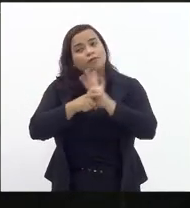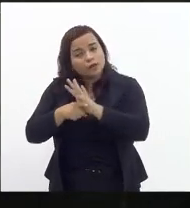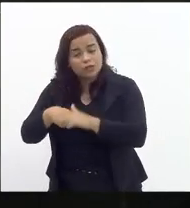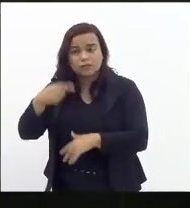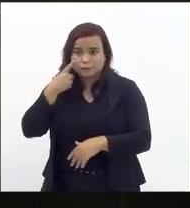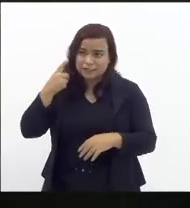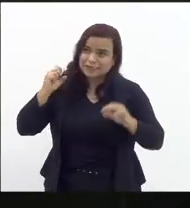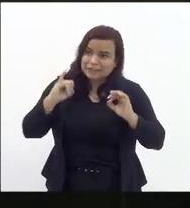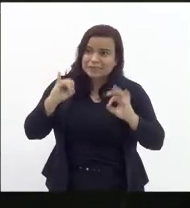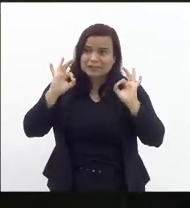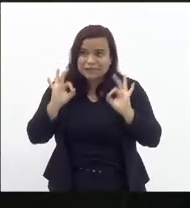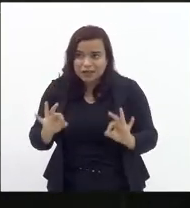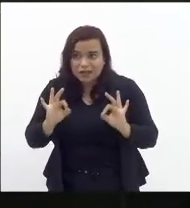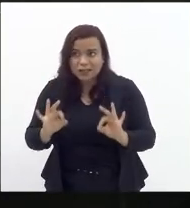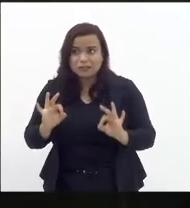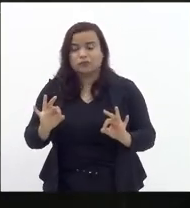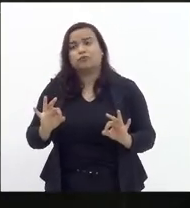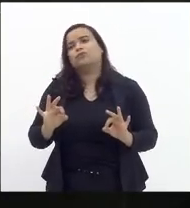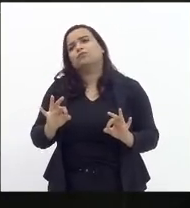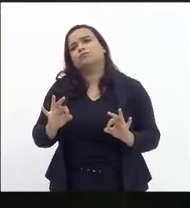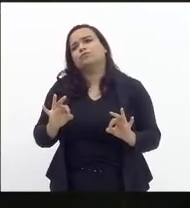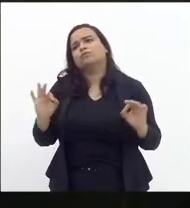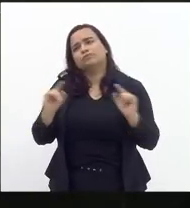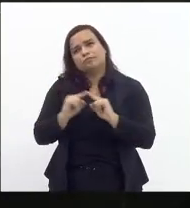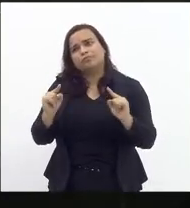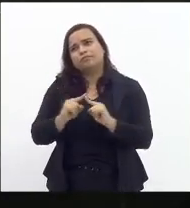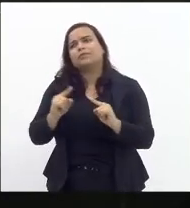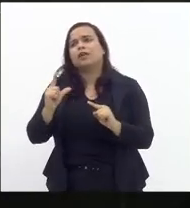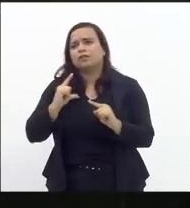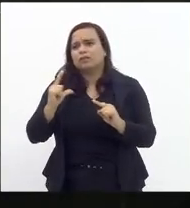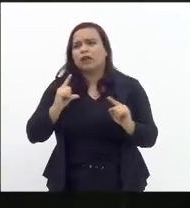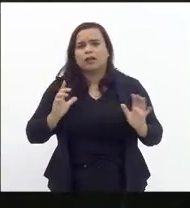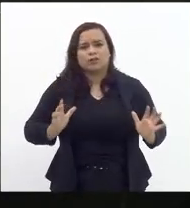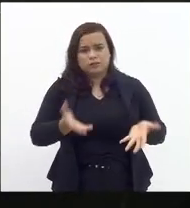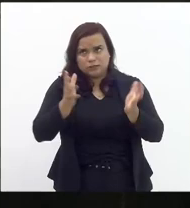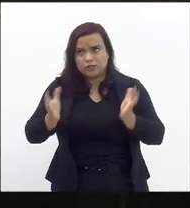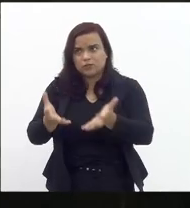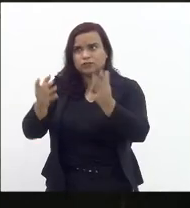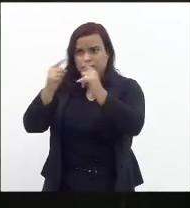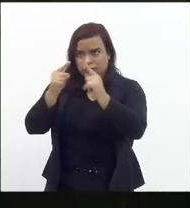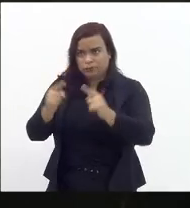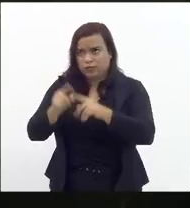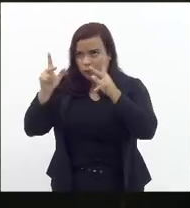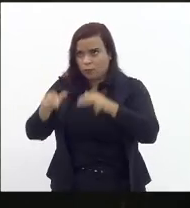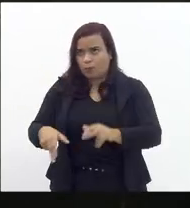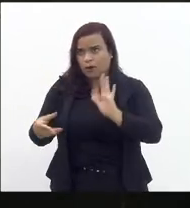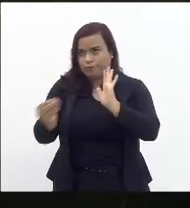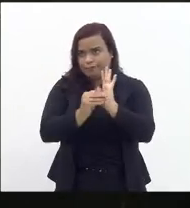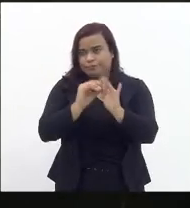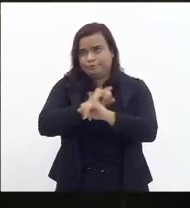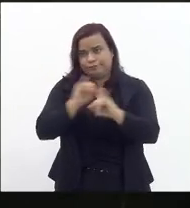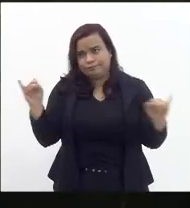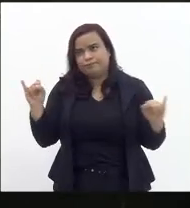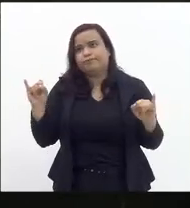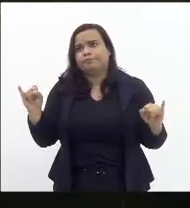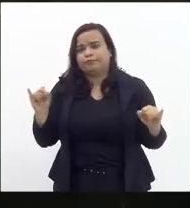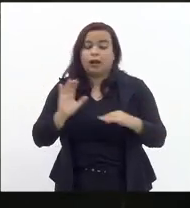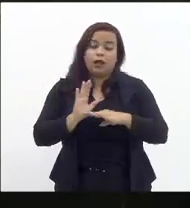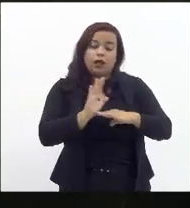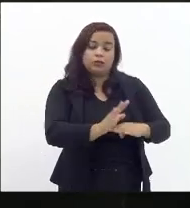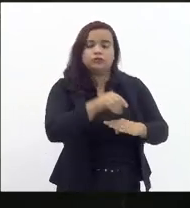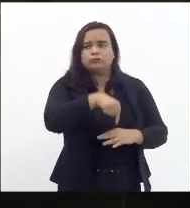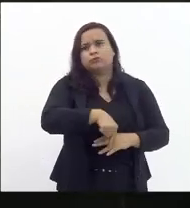incentivos estão sendo reproduzidos, né, a favor do nosso estado do Rio de